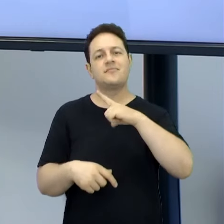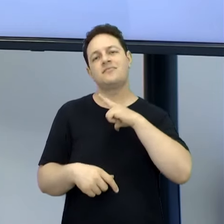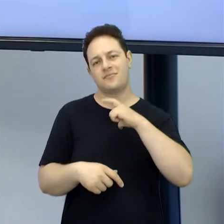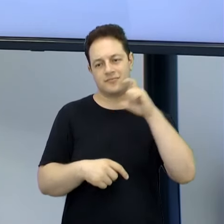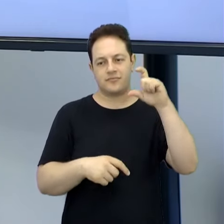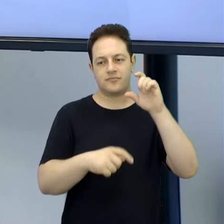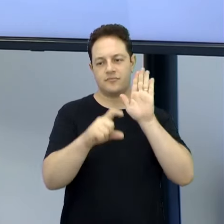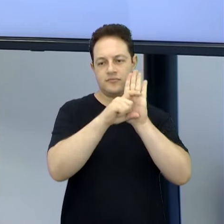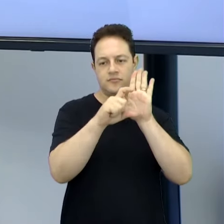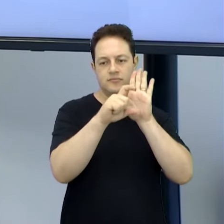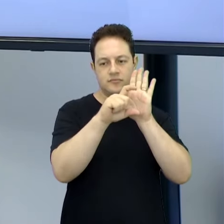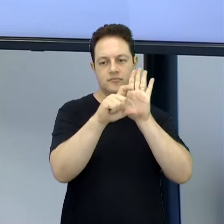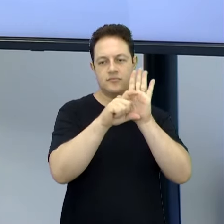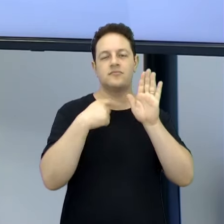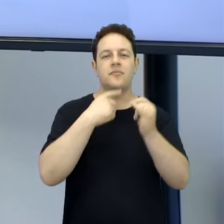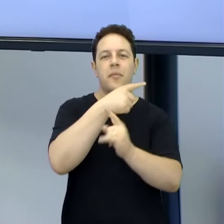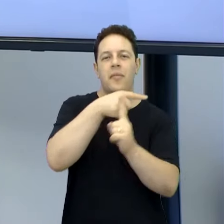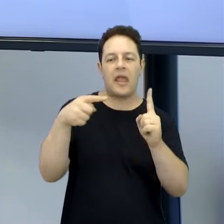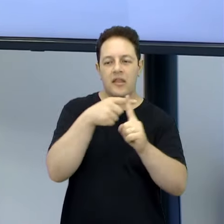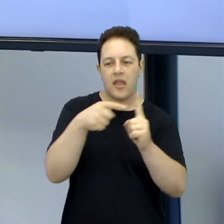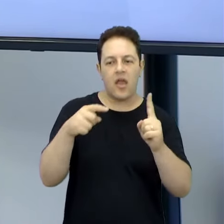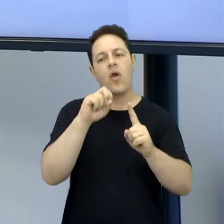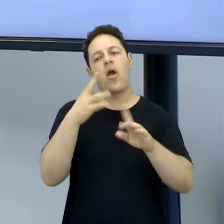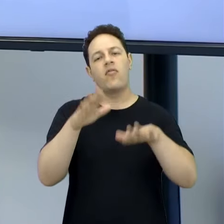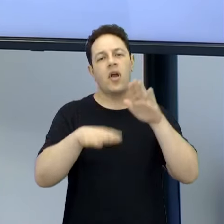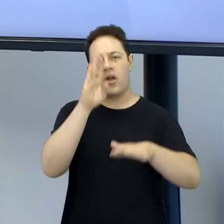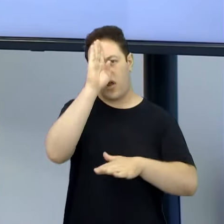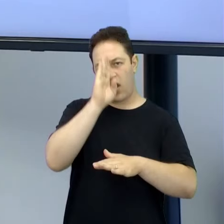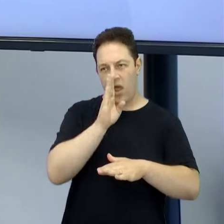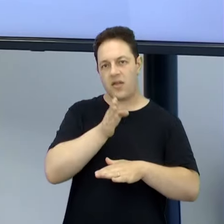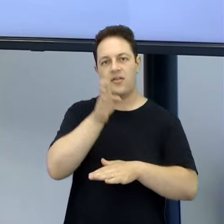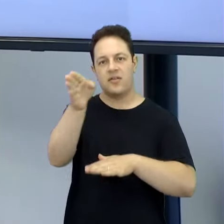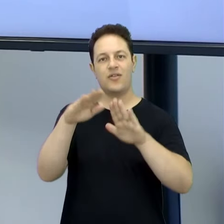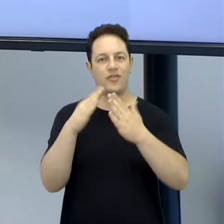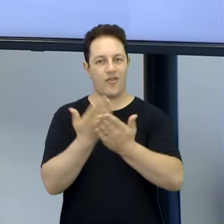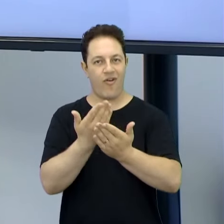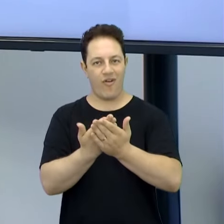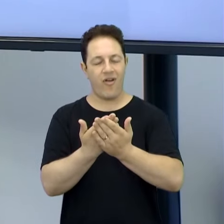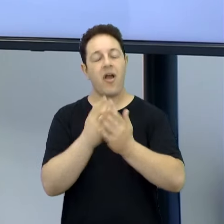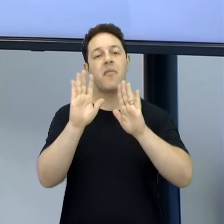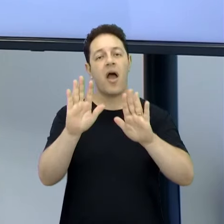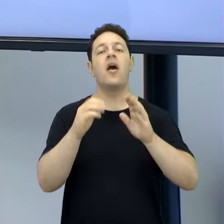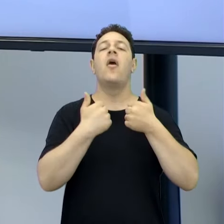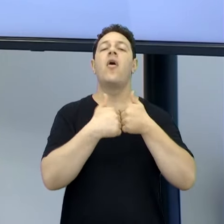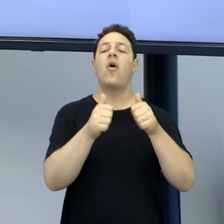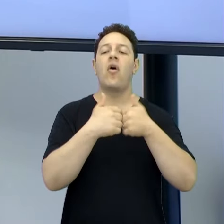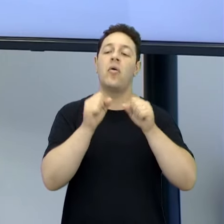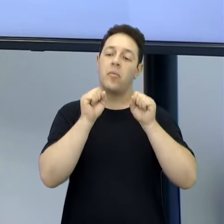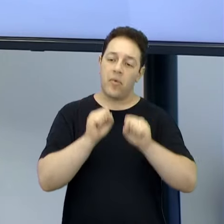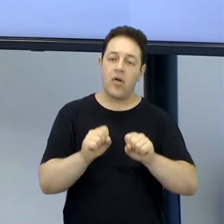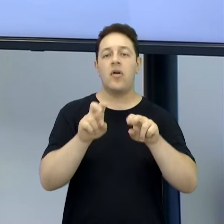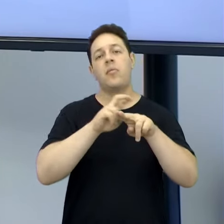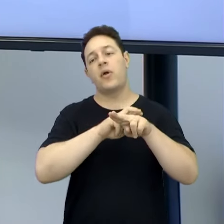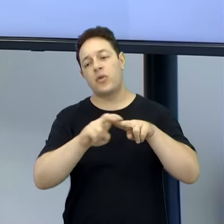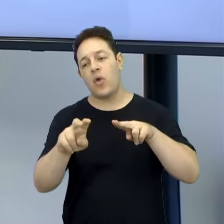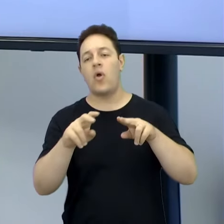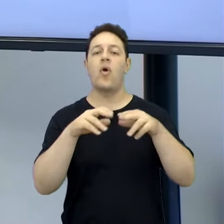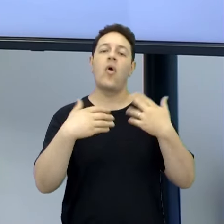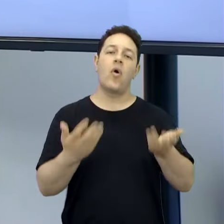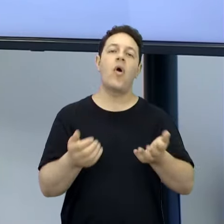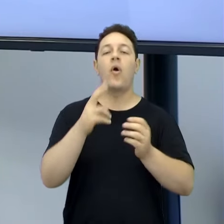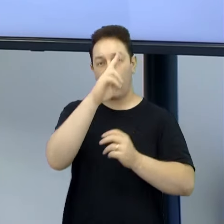carteirinha, que vocês pagam meia ou vão gratuitamente. Mas aí esse transporte pode entrar aí como transporte de